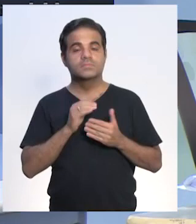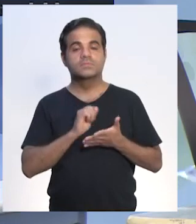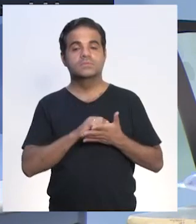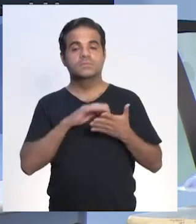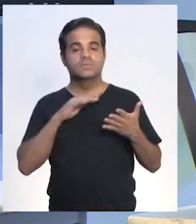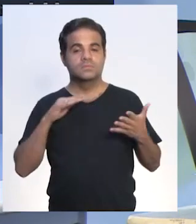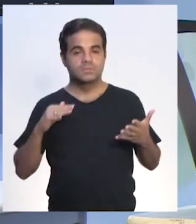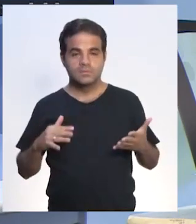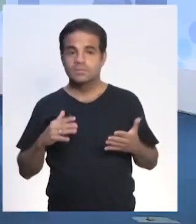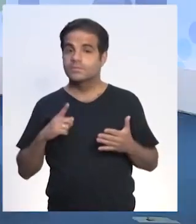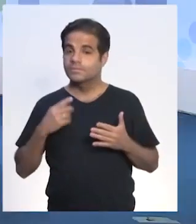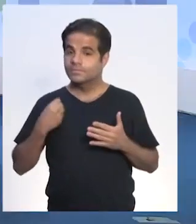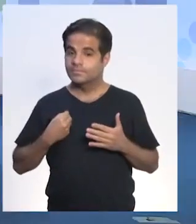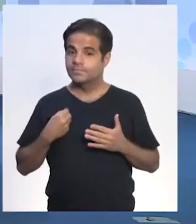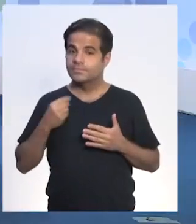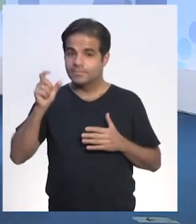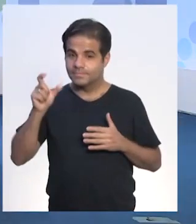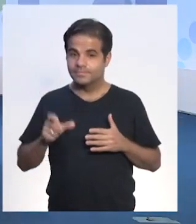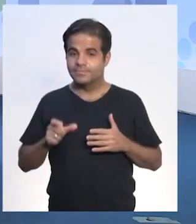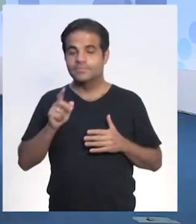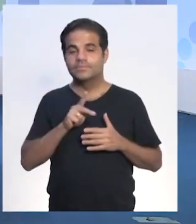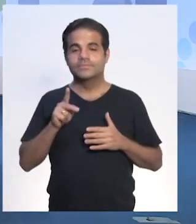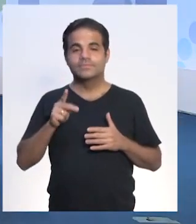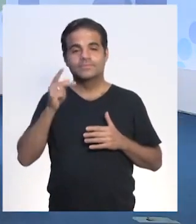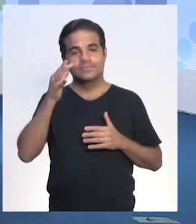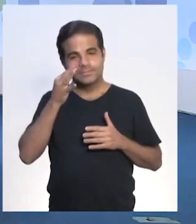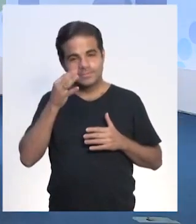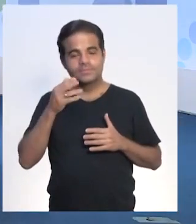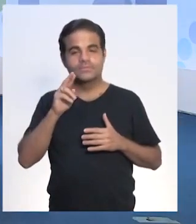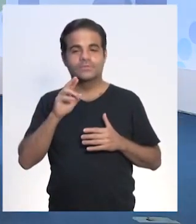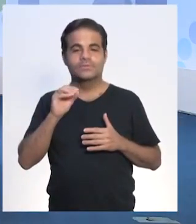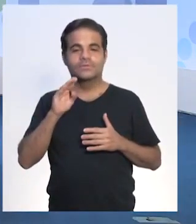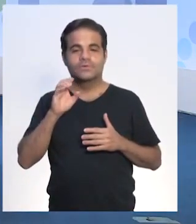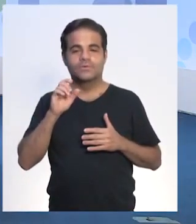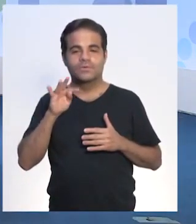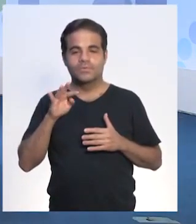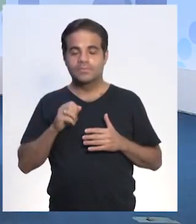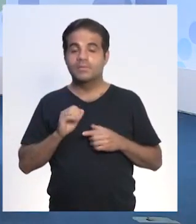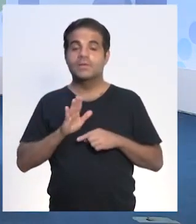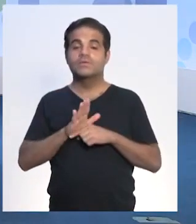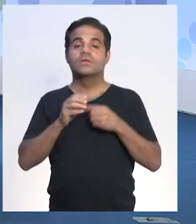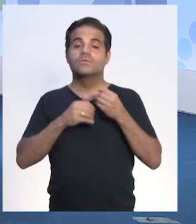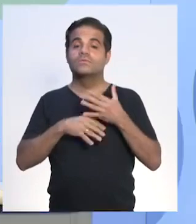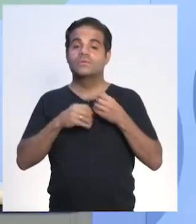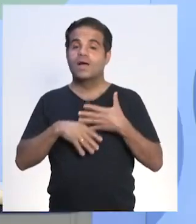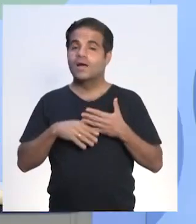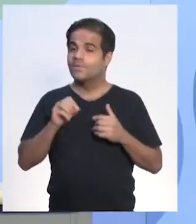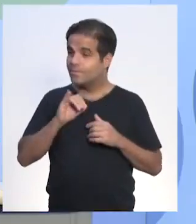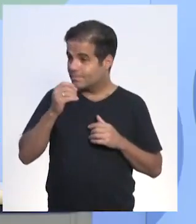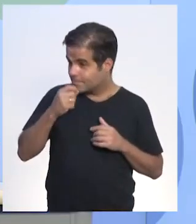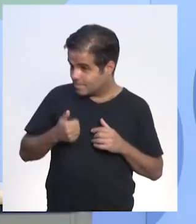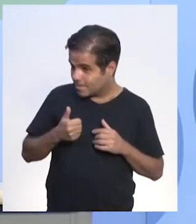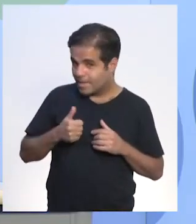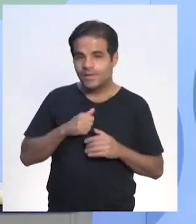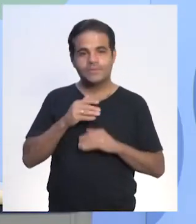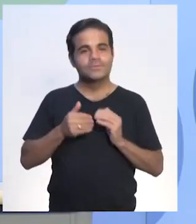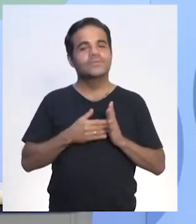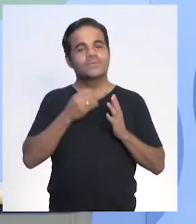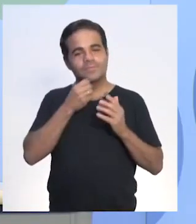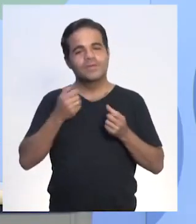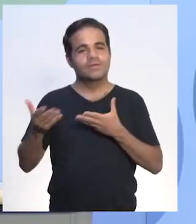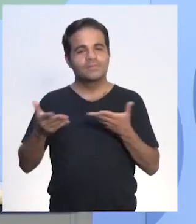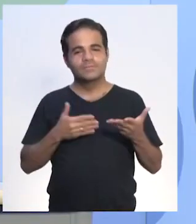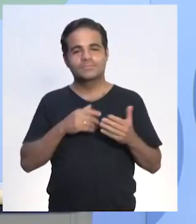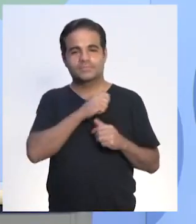atividades. Conto com a presença da professora Roberta para ajudar no chat. Oi, professora, tudo bem? Oi, professora Inês, tudo bem? Sejam todos